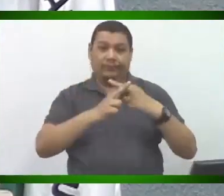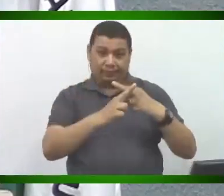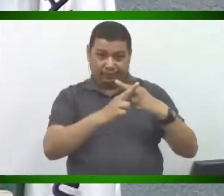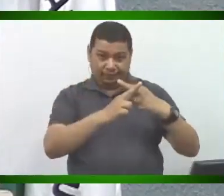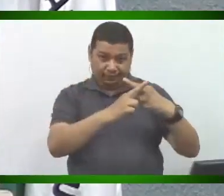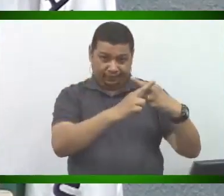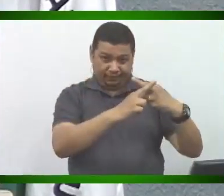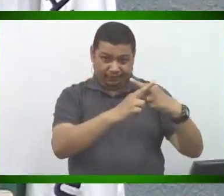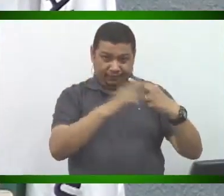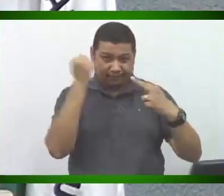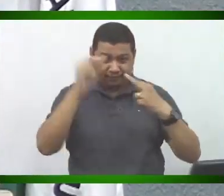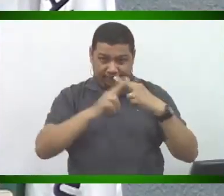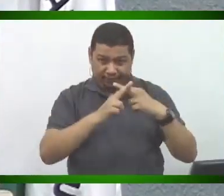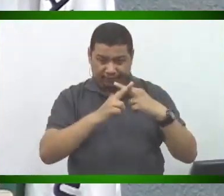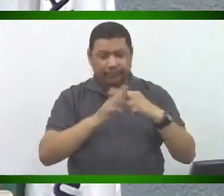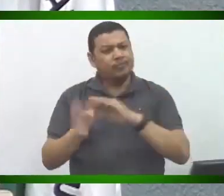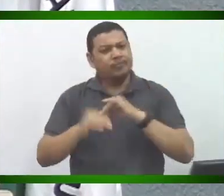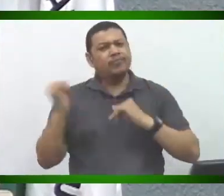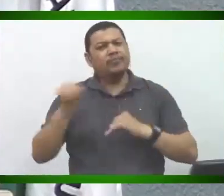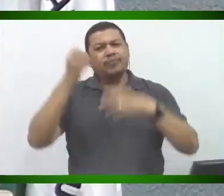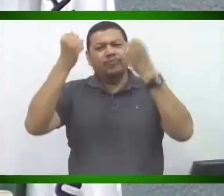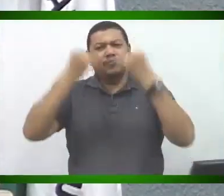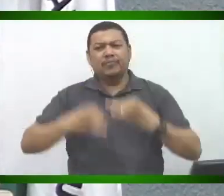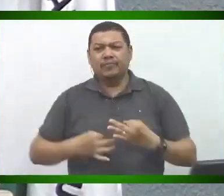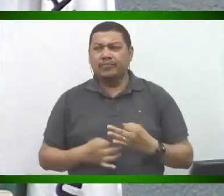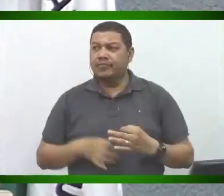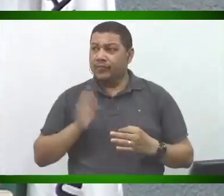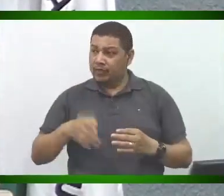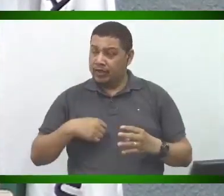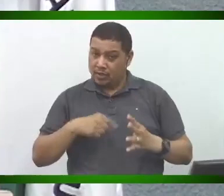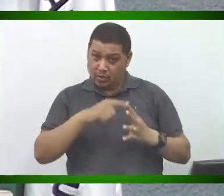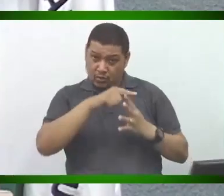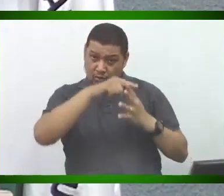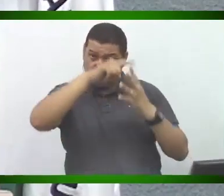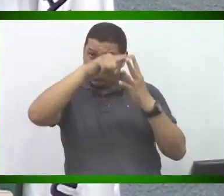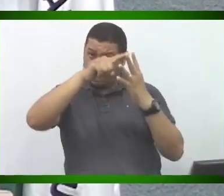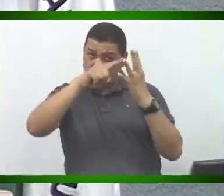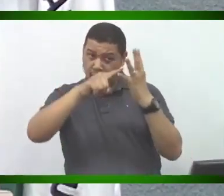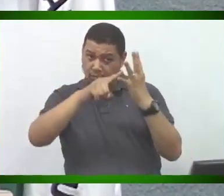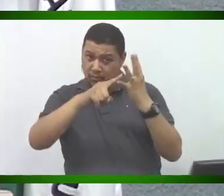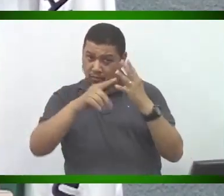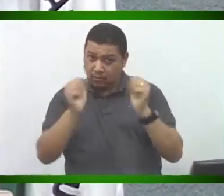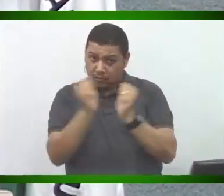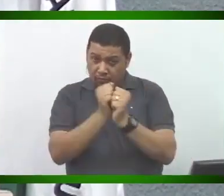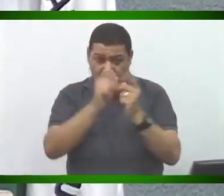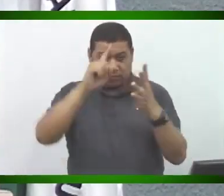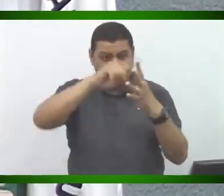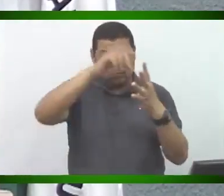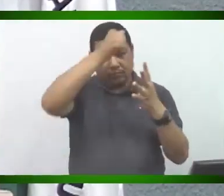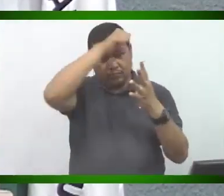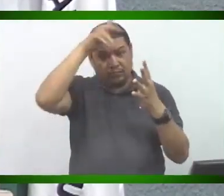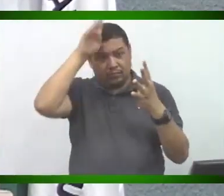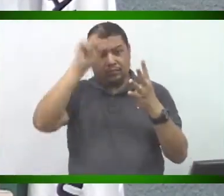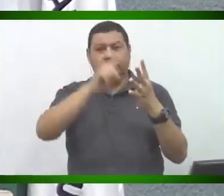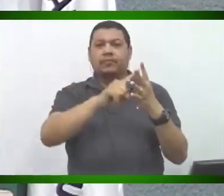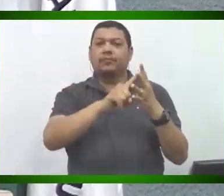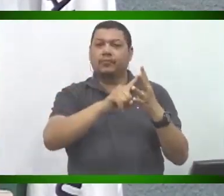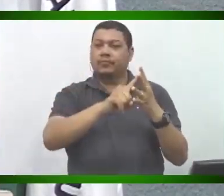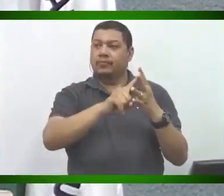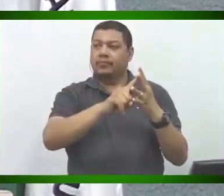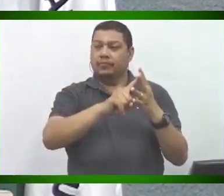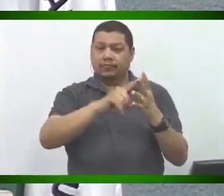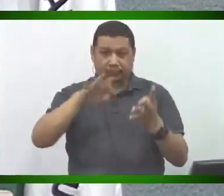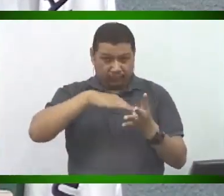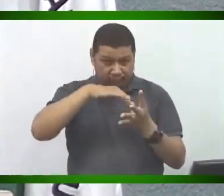para a população que eram quatro entes envolvidos no residencial Cidade Verde: Prefeitura Municipal de Cacoal, através da